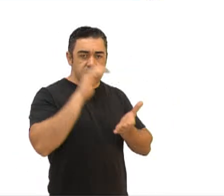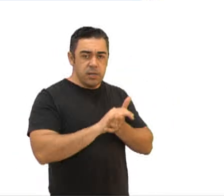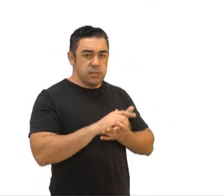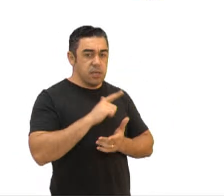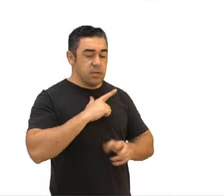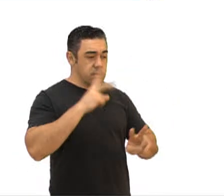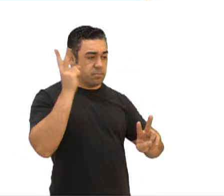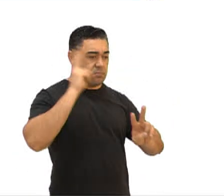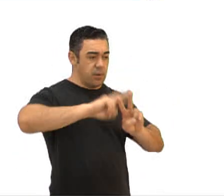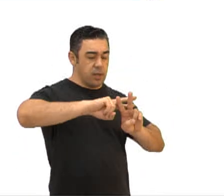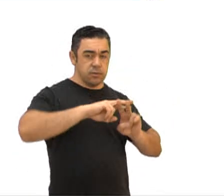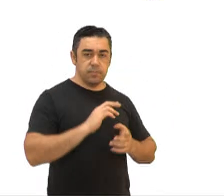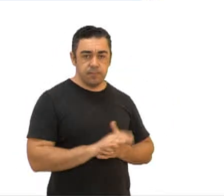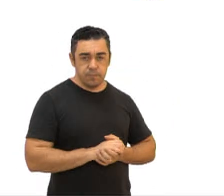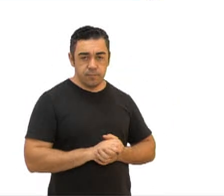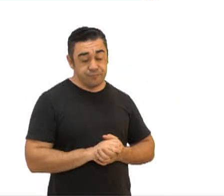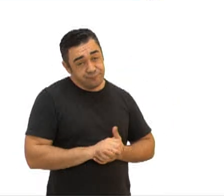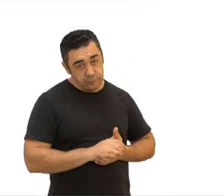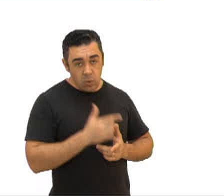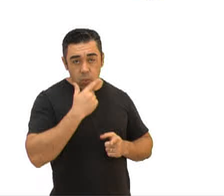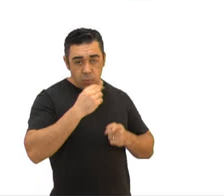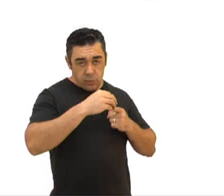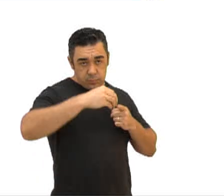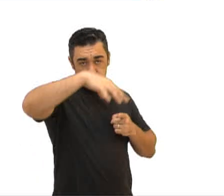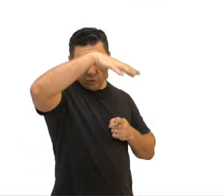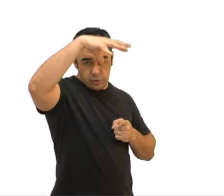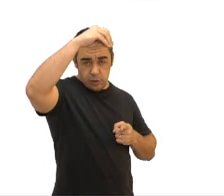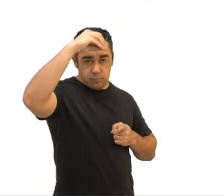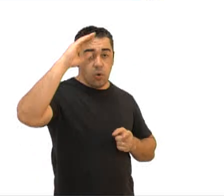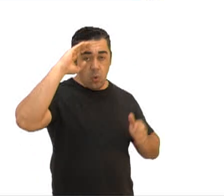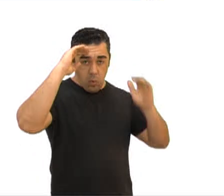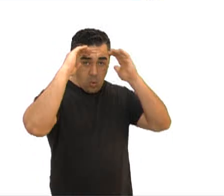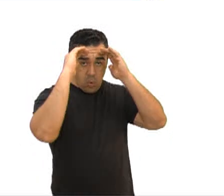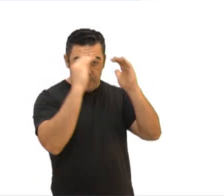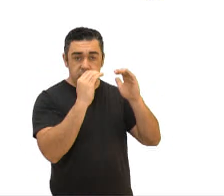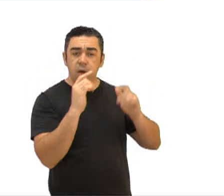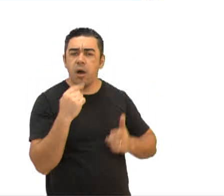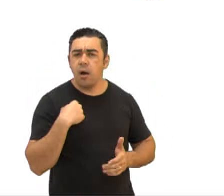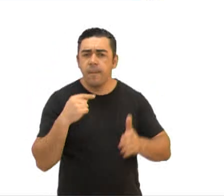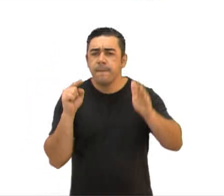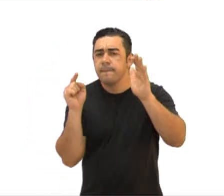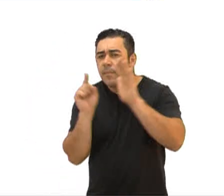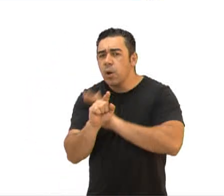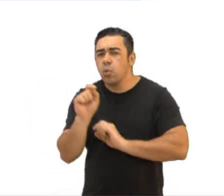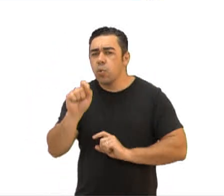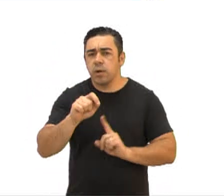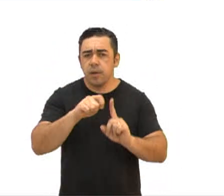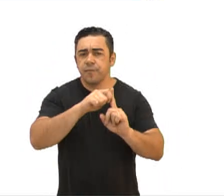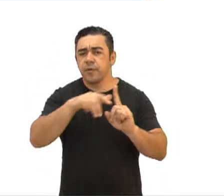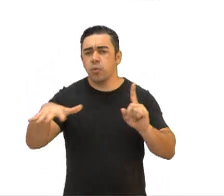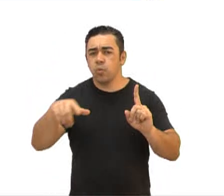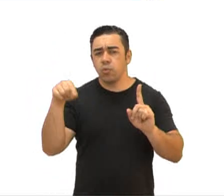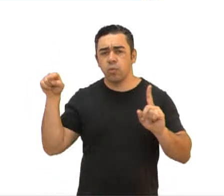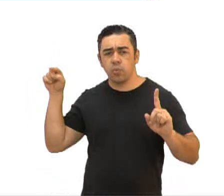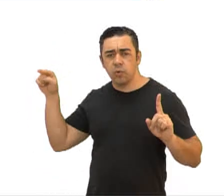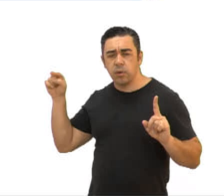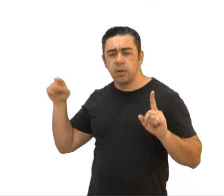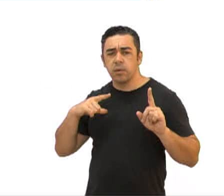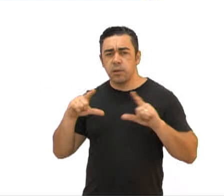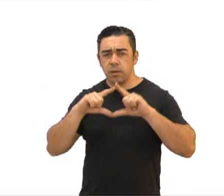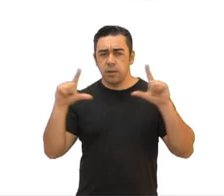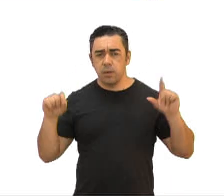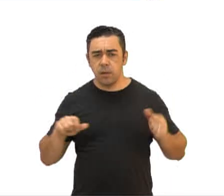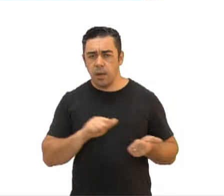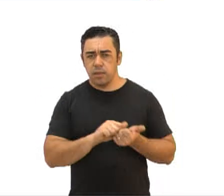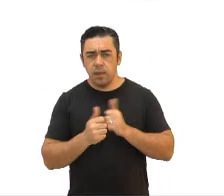sua prisioneira. O gênio obedeceu. E agora, pessoal, que figuras de linguagem estão presentes nesse fragmento